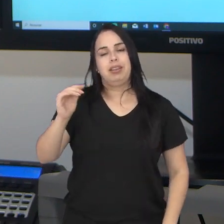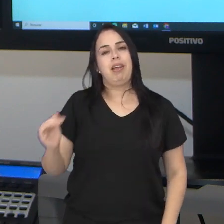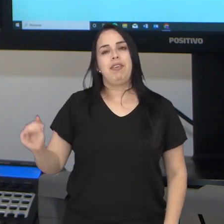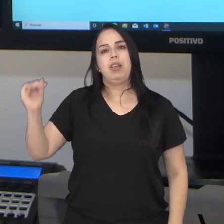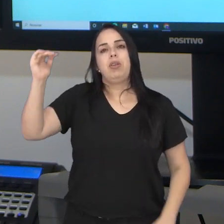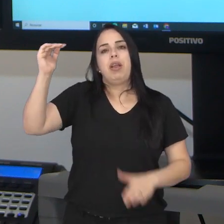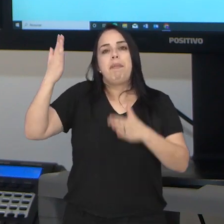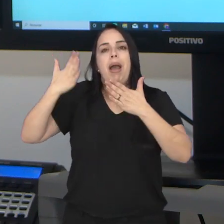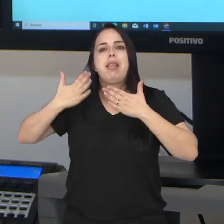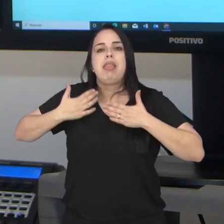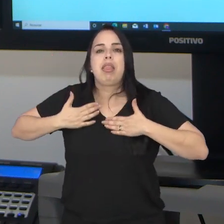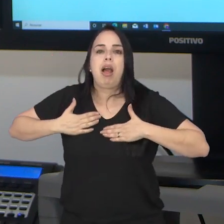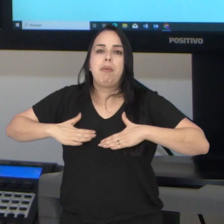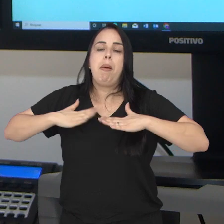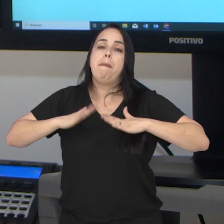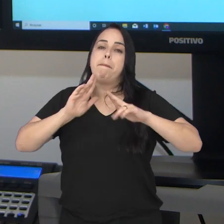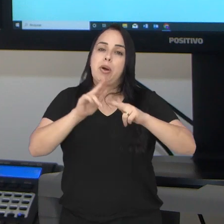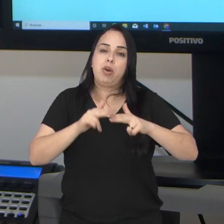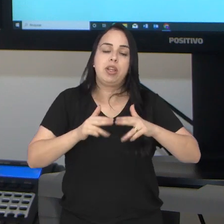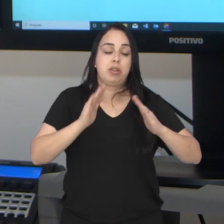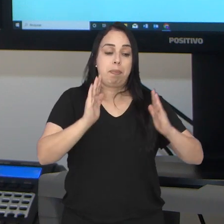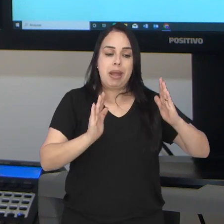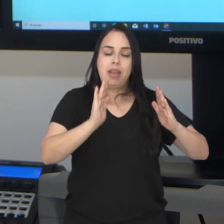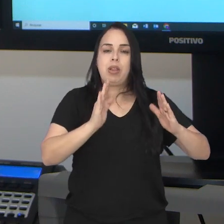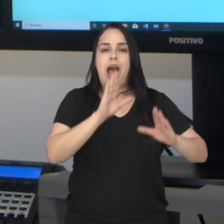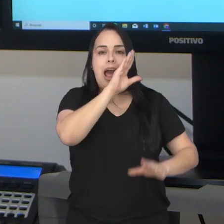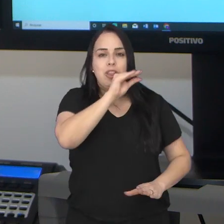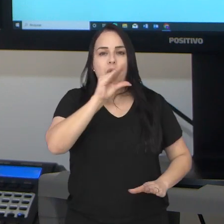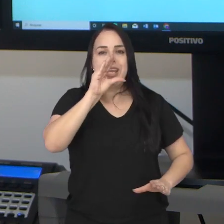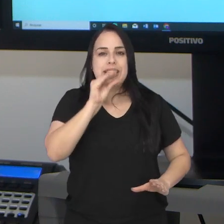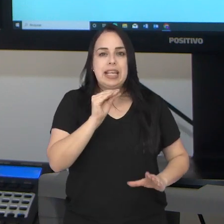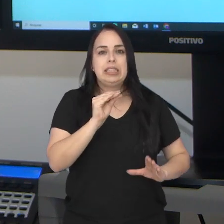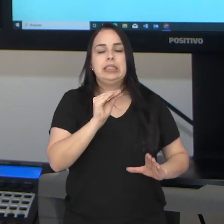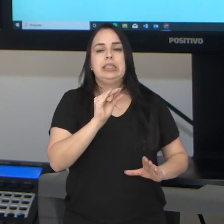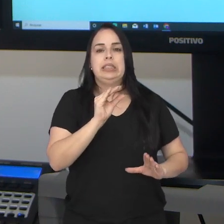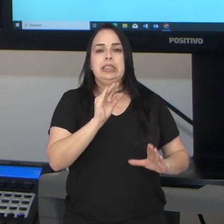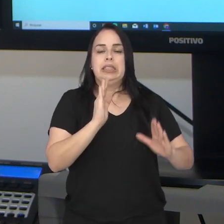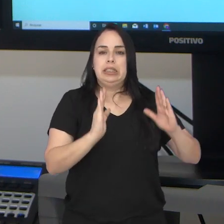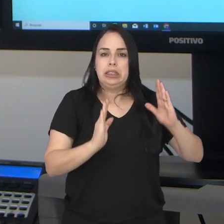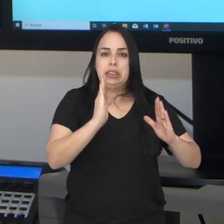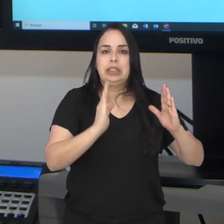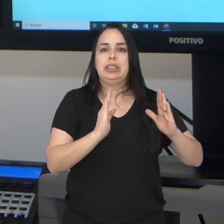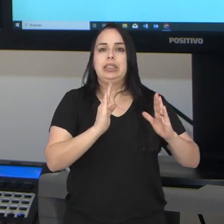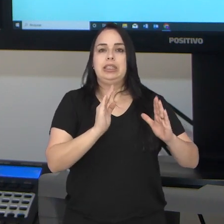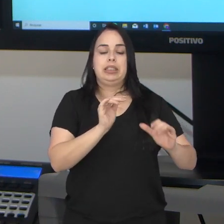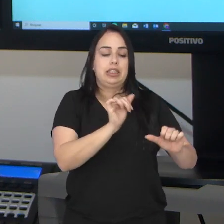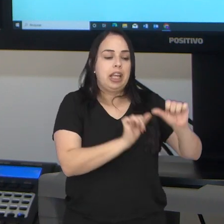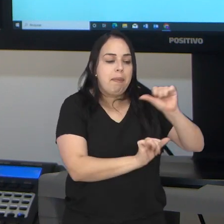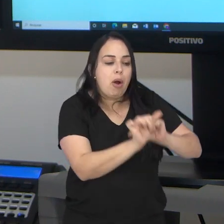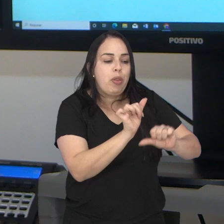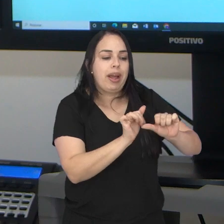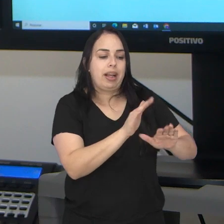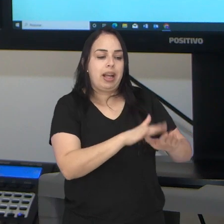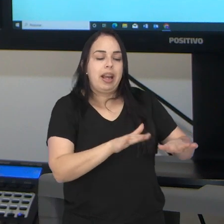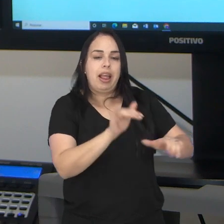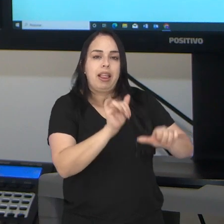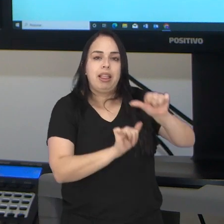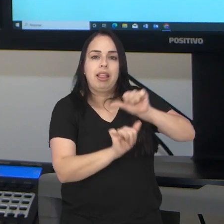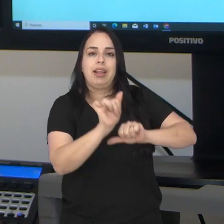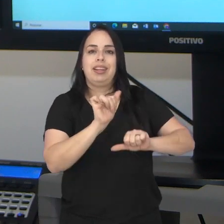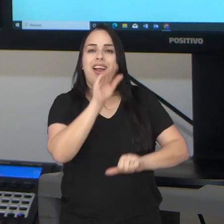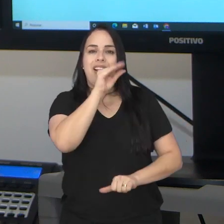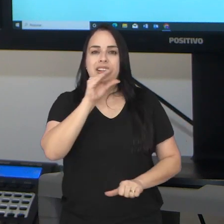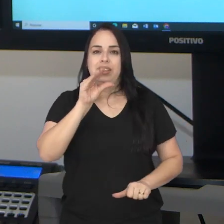na vida adulta né por isso que se chama mais atenção os conflitos que acontecem no ambiente escolar é a fase da Criança e da adolescência